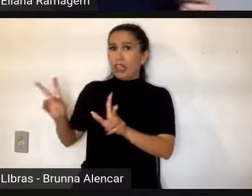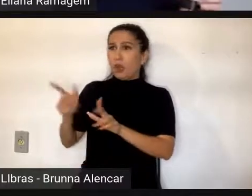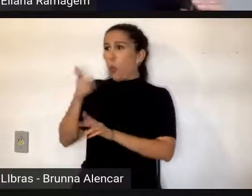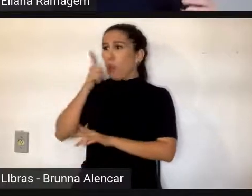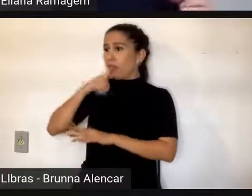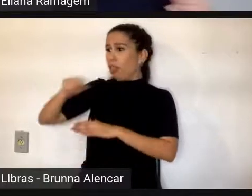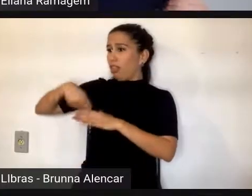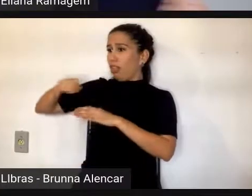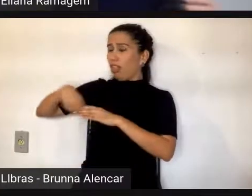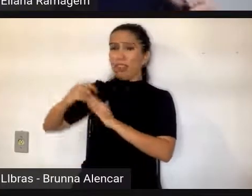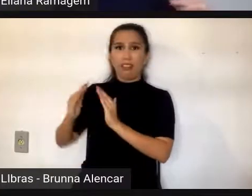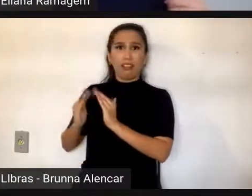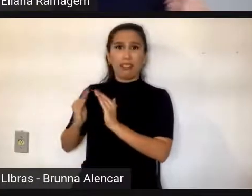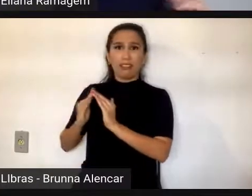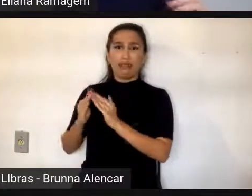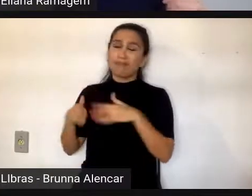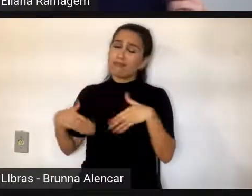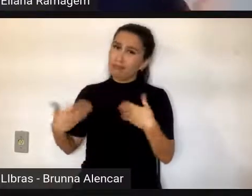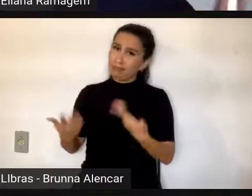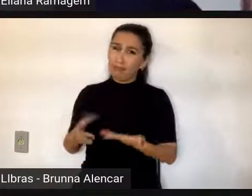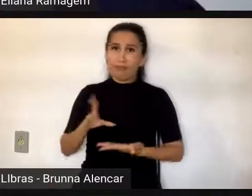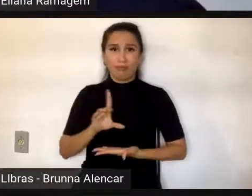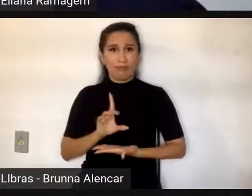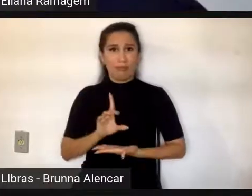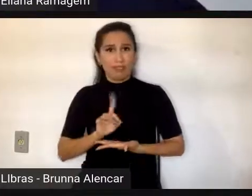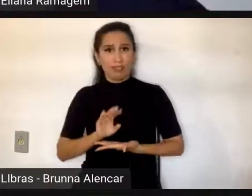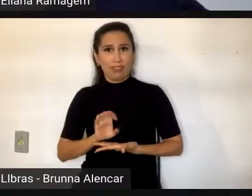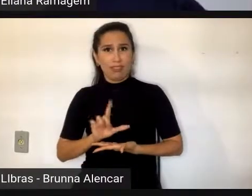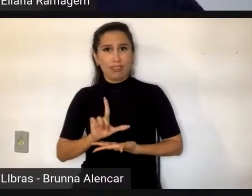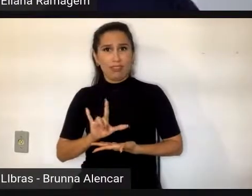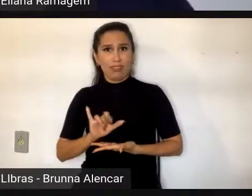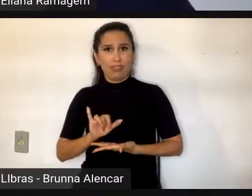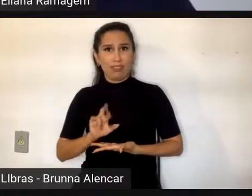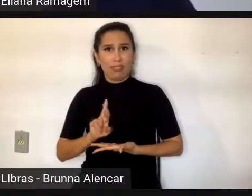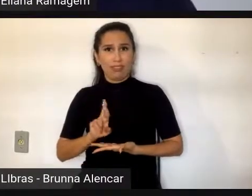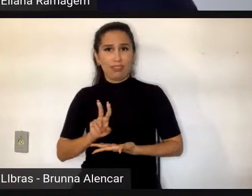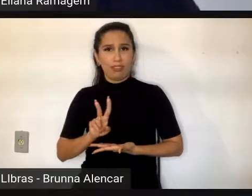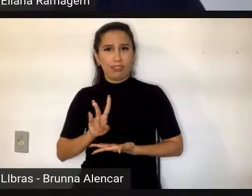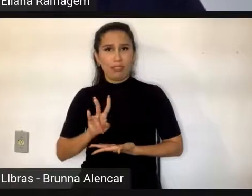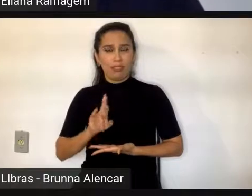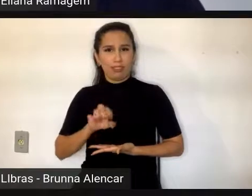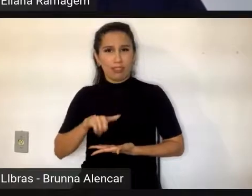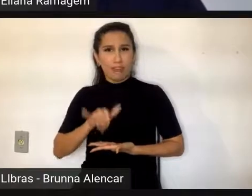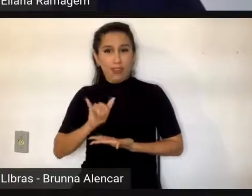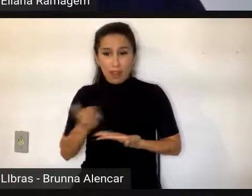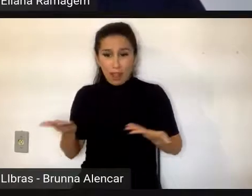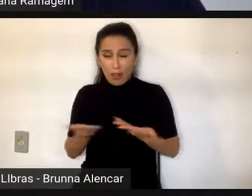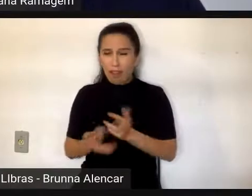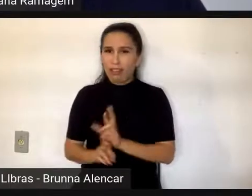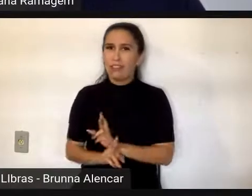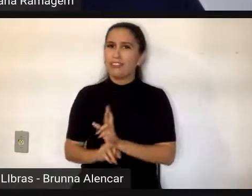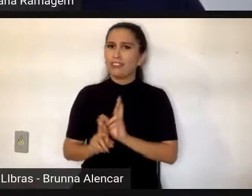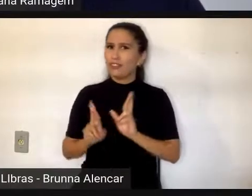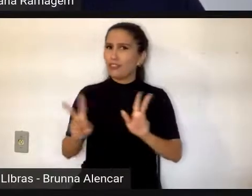arriscado nesse sentido, da gente não fazer as melhores escolhas alimentares, né?